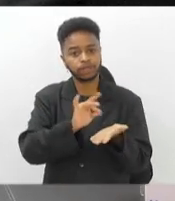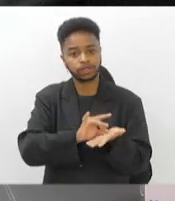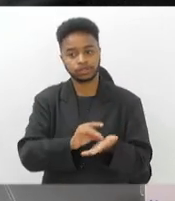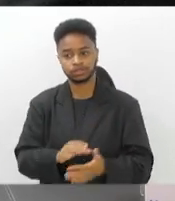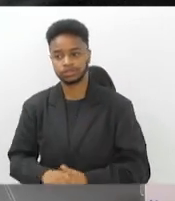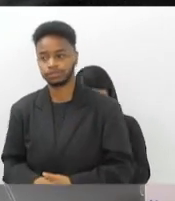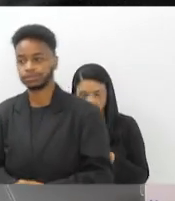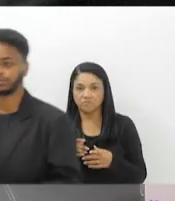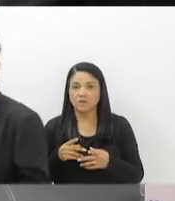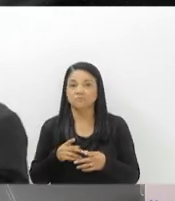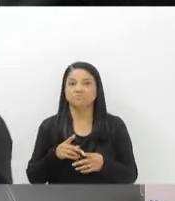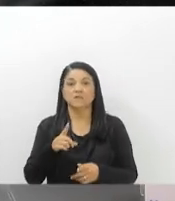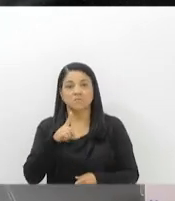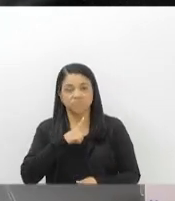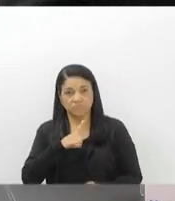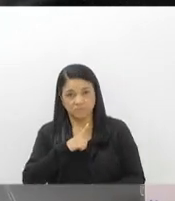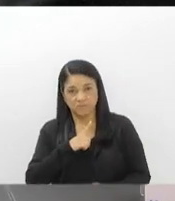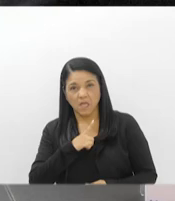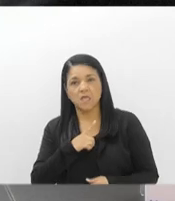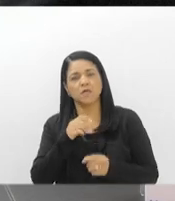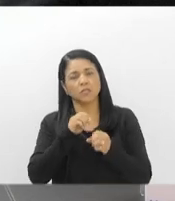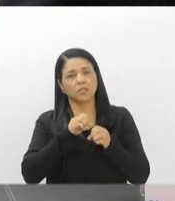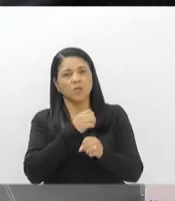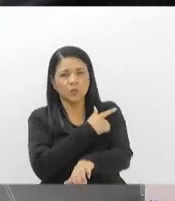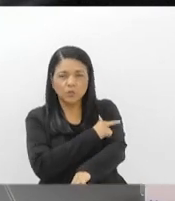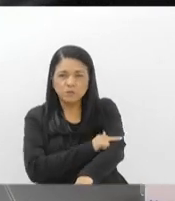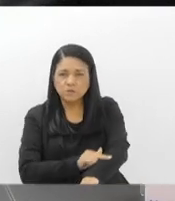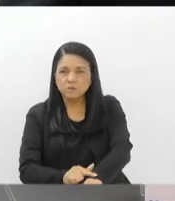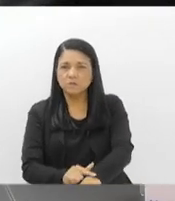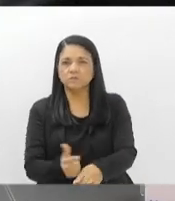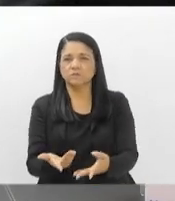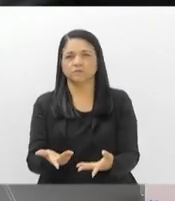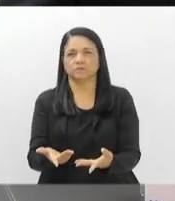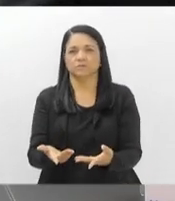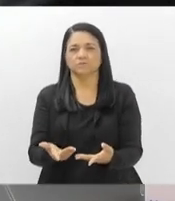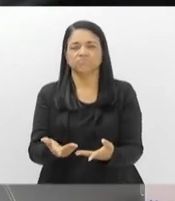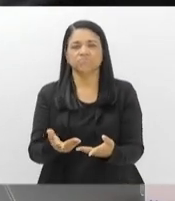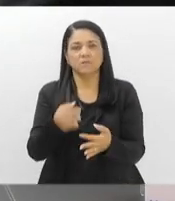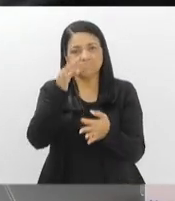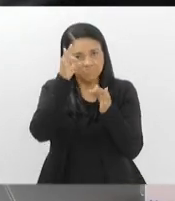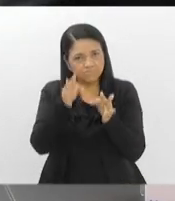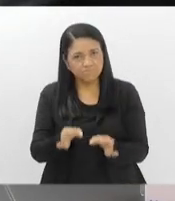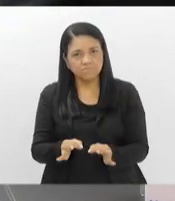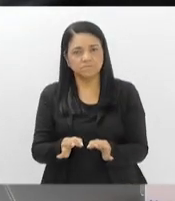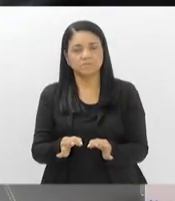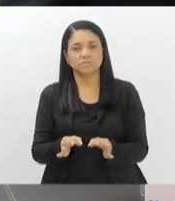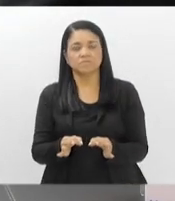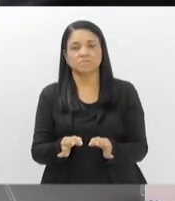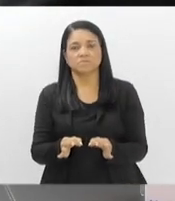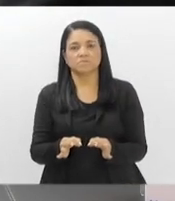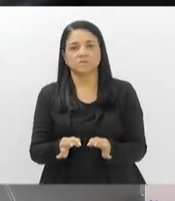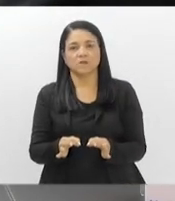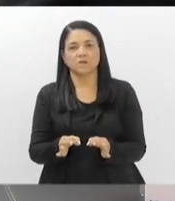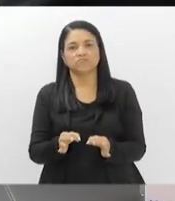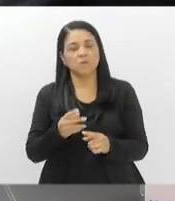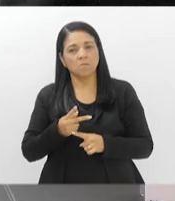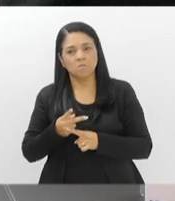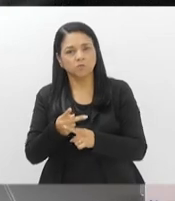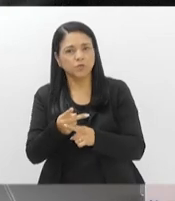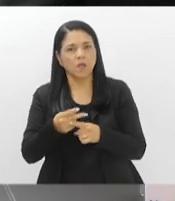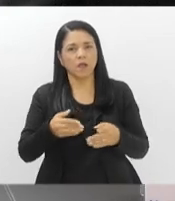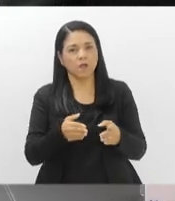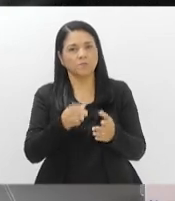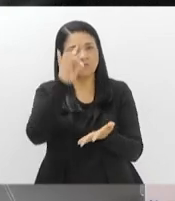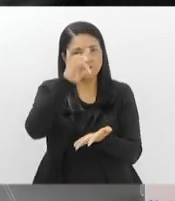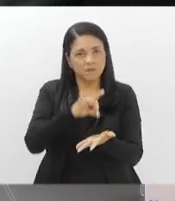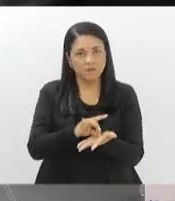e que a gente tem com muita muita educação muita eh eh seriedade eh buscar todos os caminhos para que a